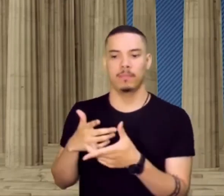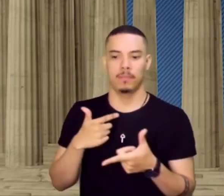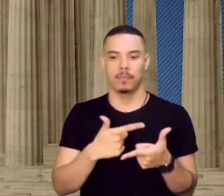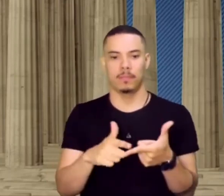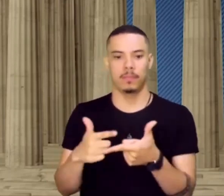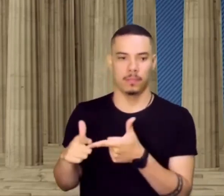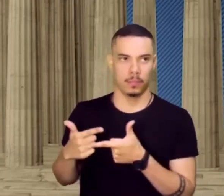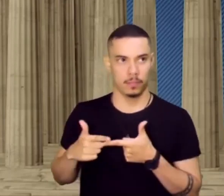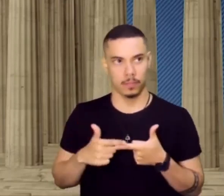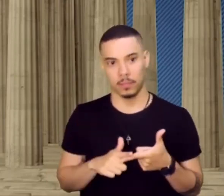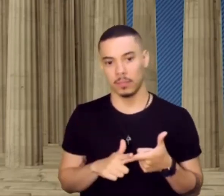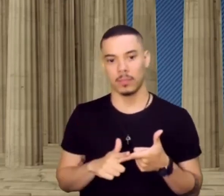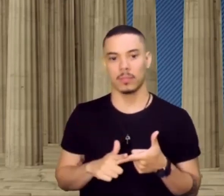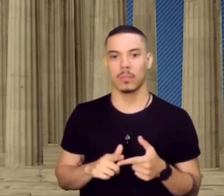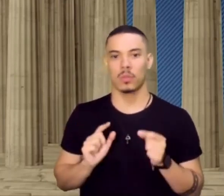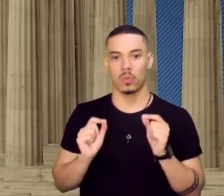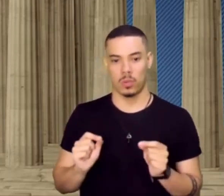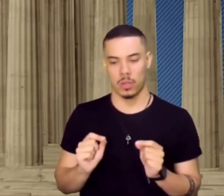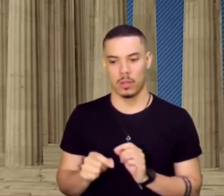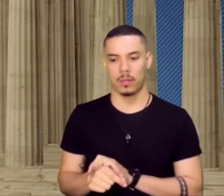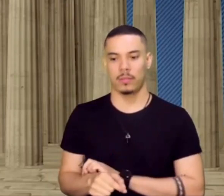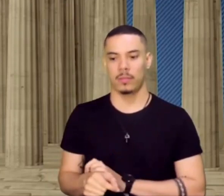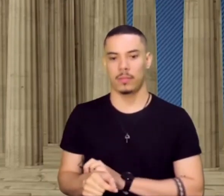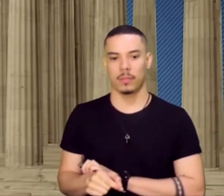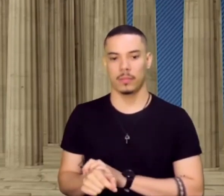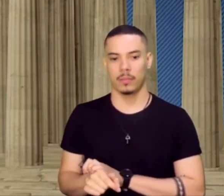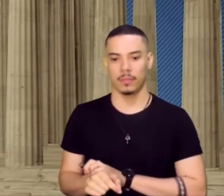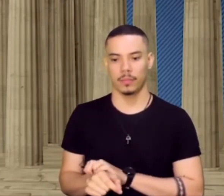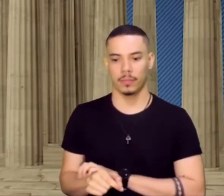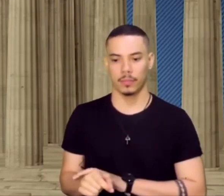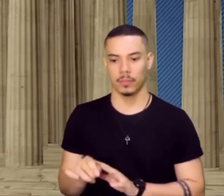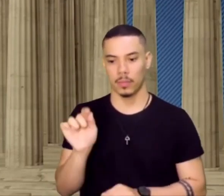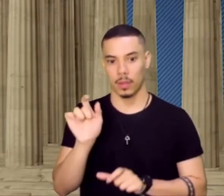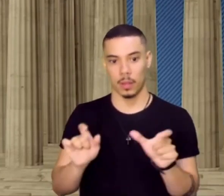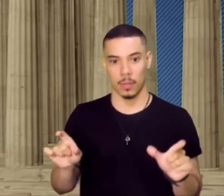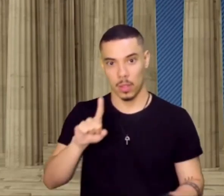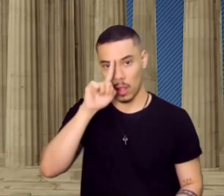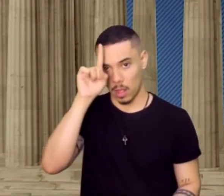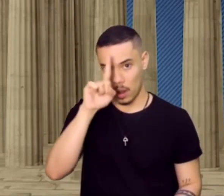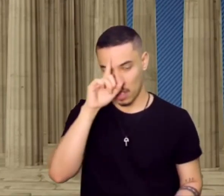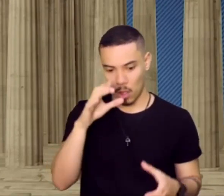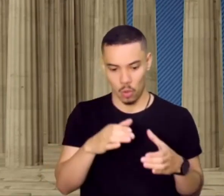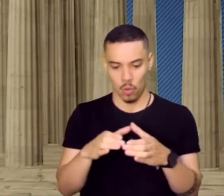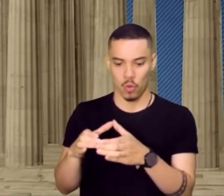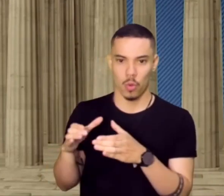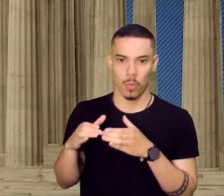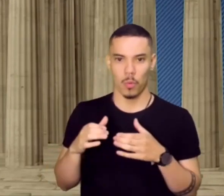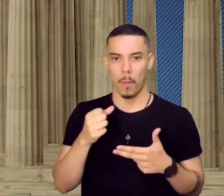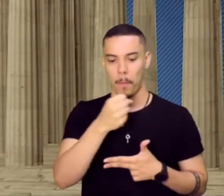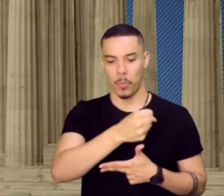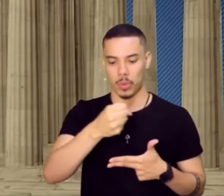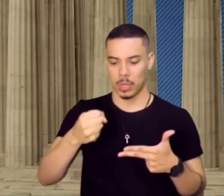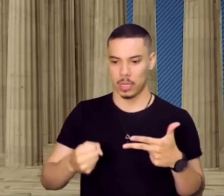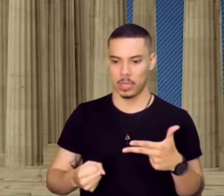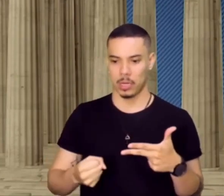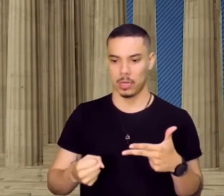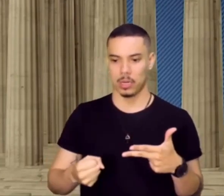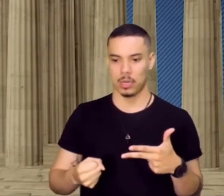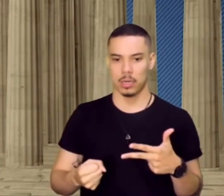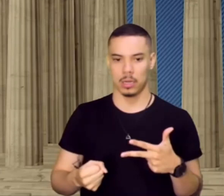Um deles é as pessoas criarem grupos que são chamados oligarquias. Ou seja, eles